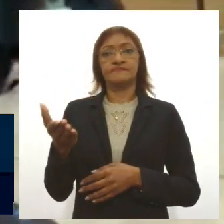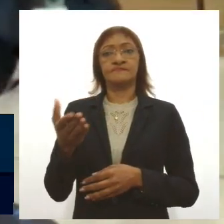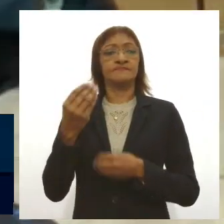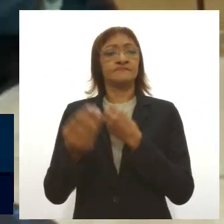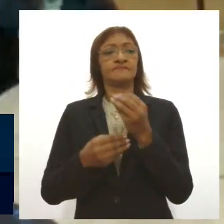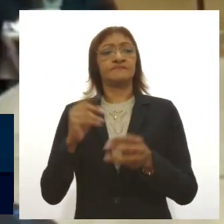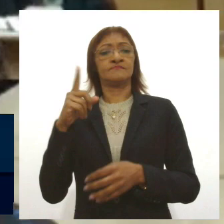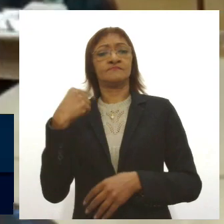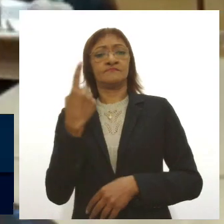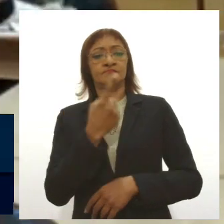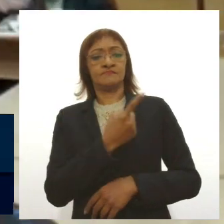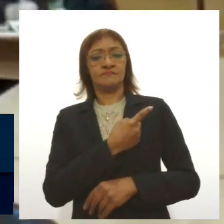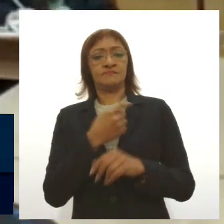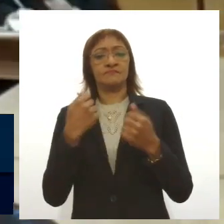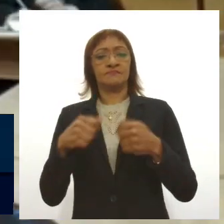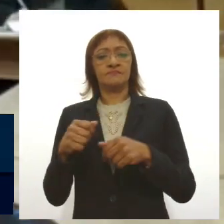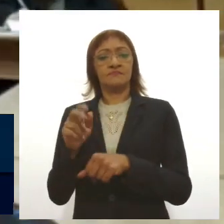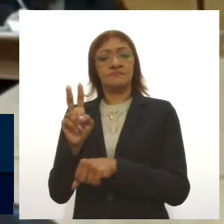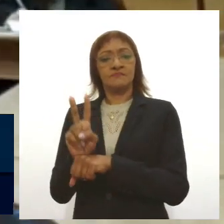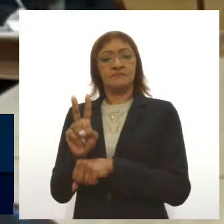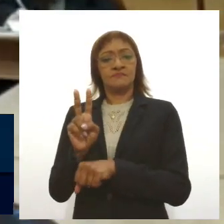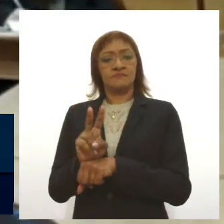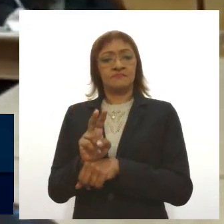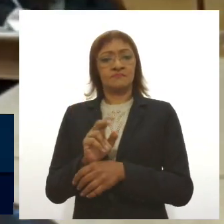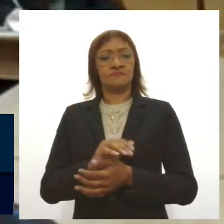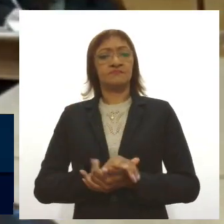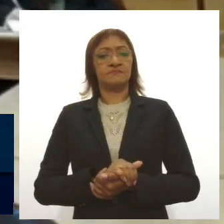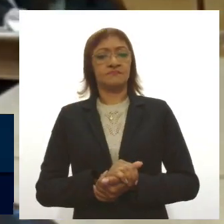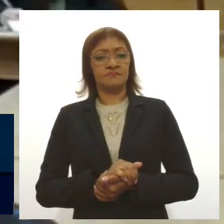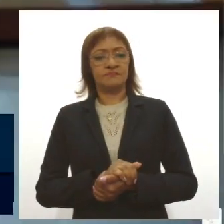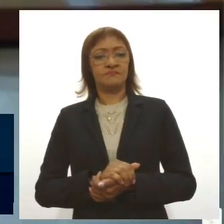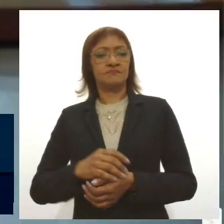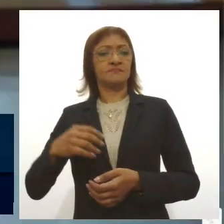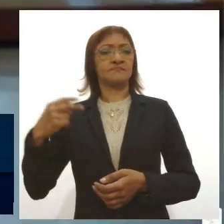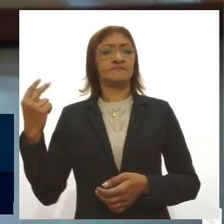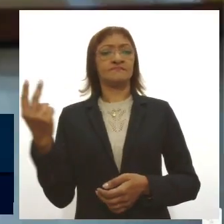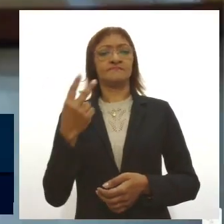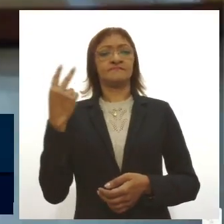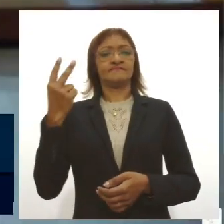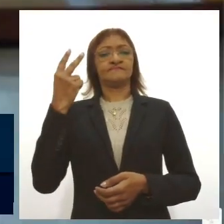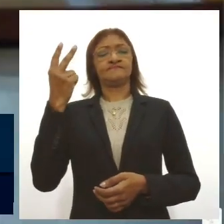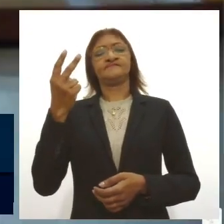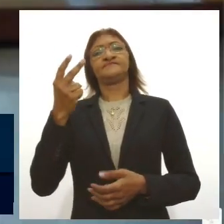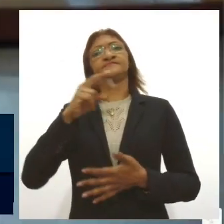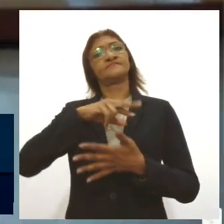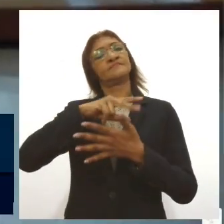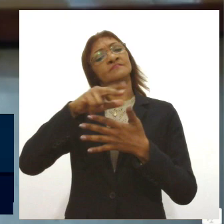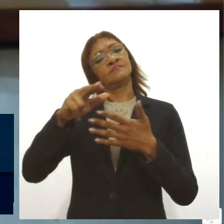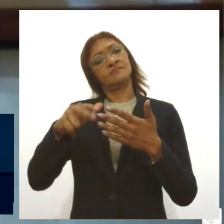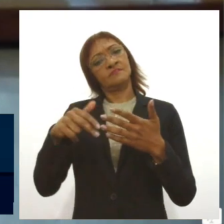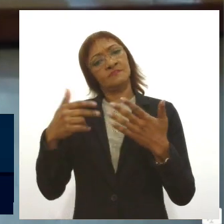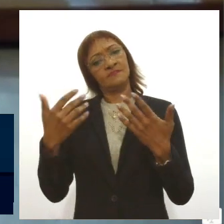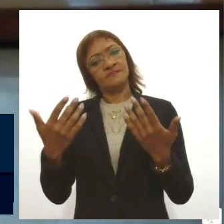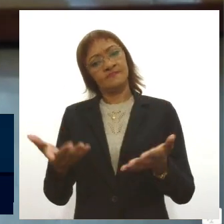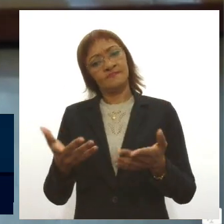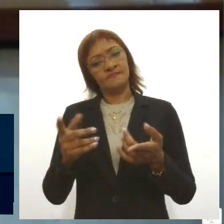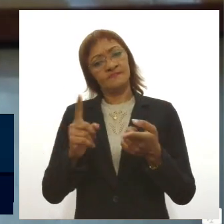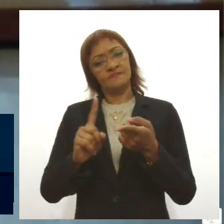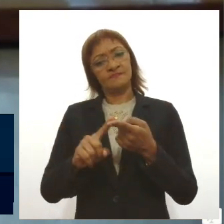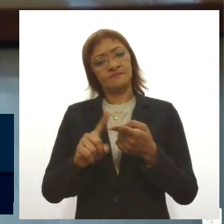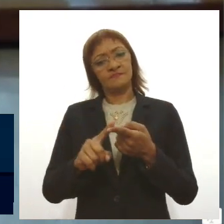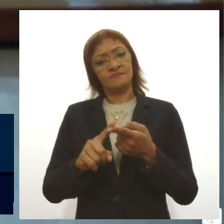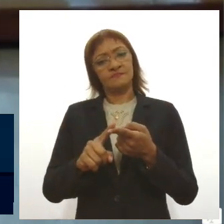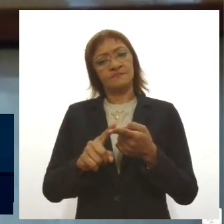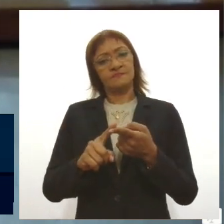nosso, precisa ser protegida, né? Que tem uma riqueza muito grande de biodiversidade e é o único bioma